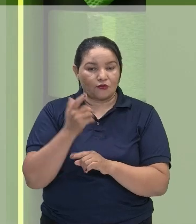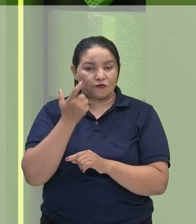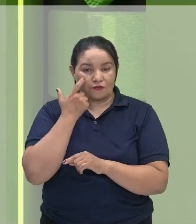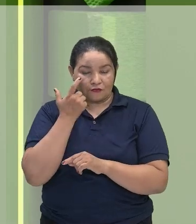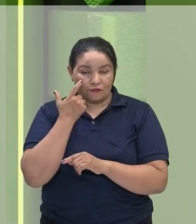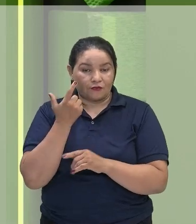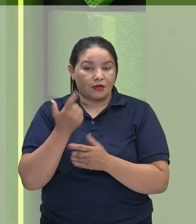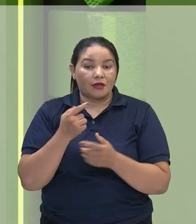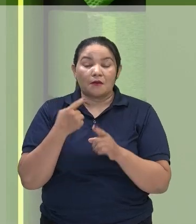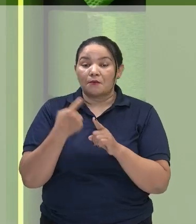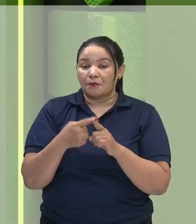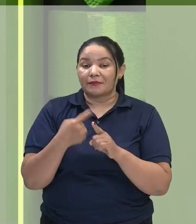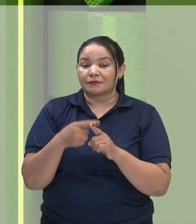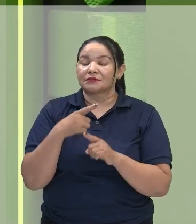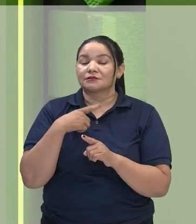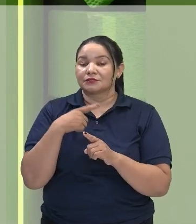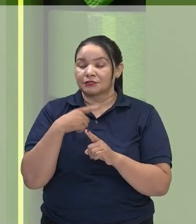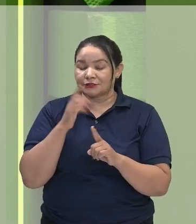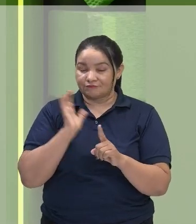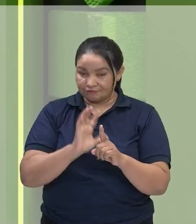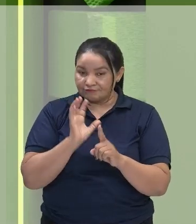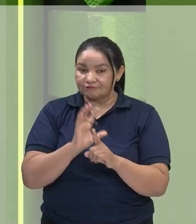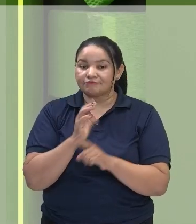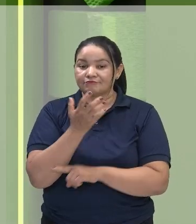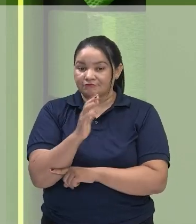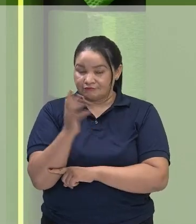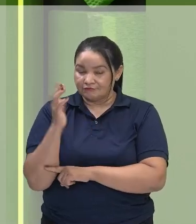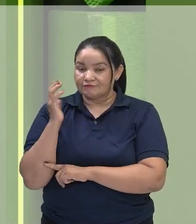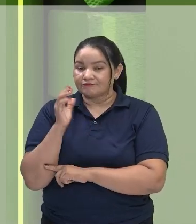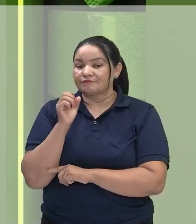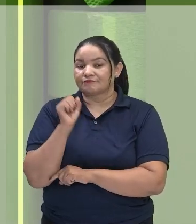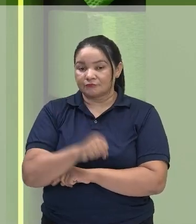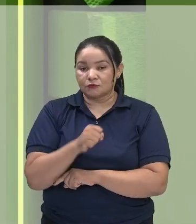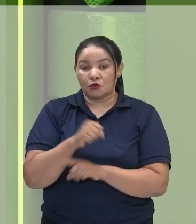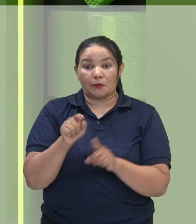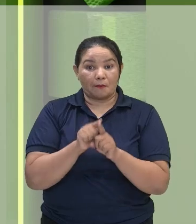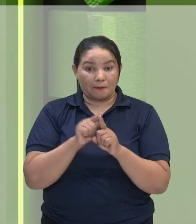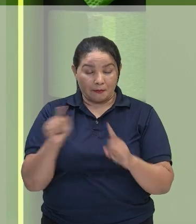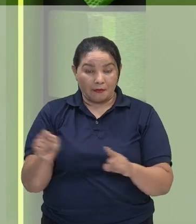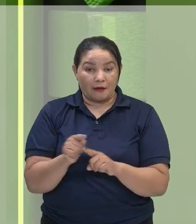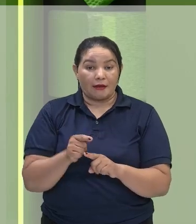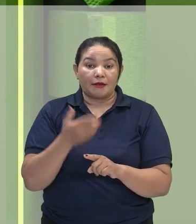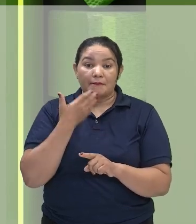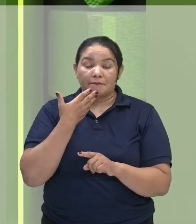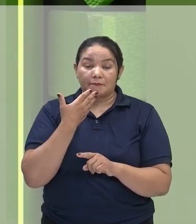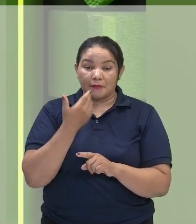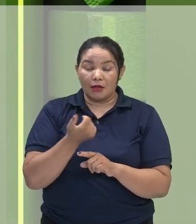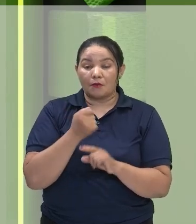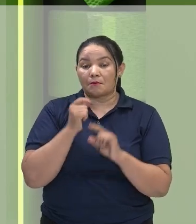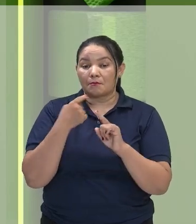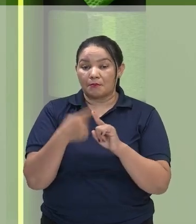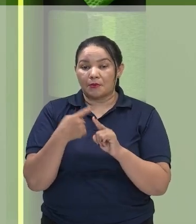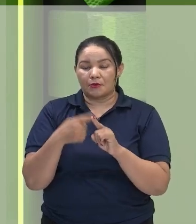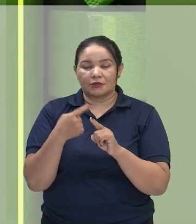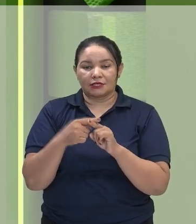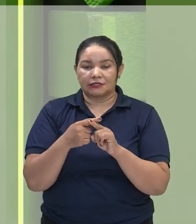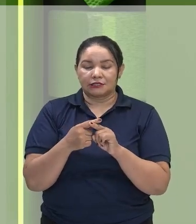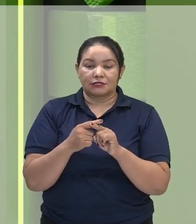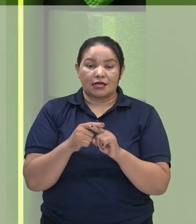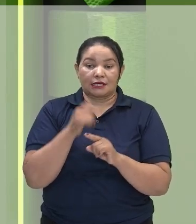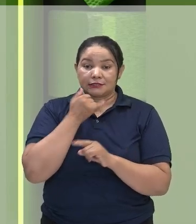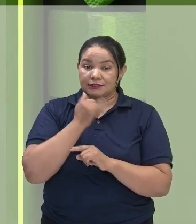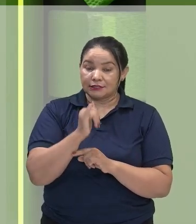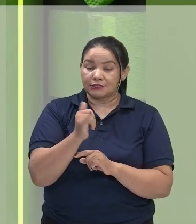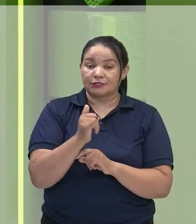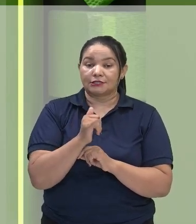ela pode sim trazer impactos para o meio ambiente, mas ainda é uma forma de gerar energia de maneira limpa, de maneira